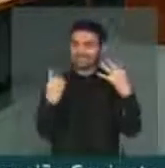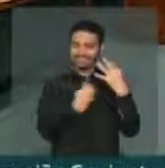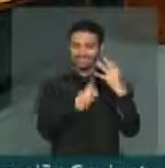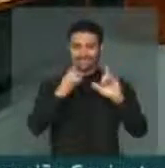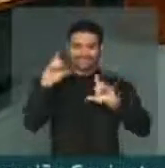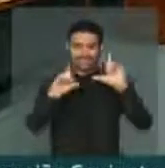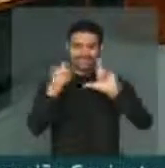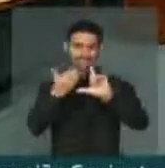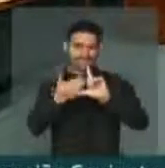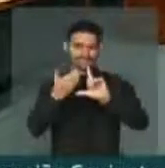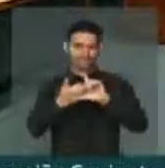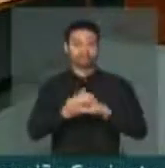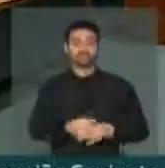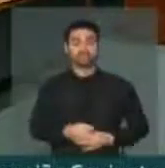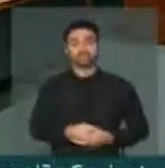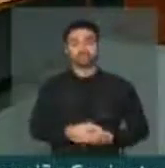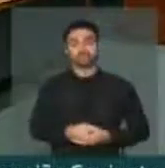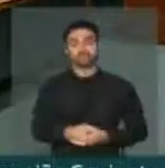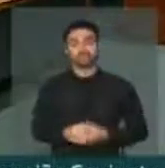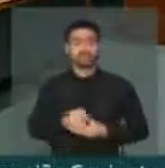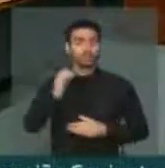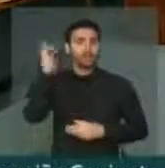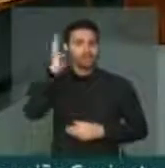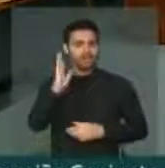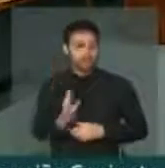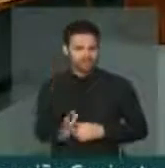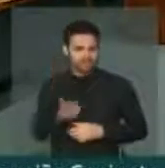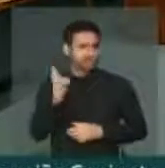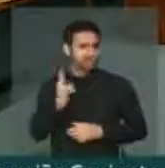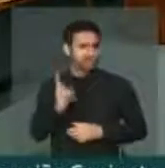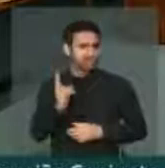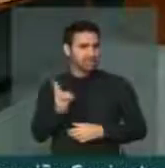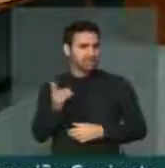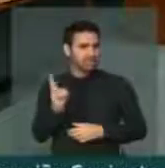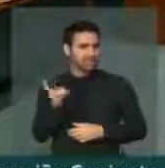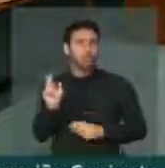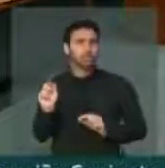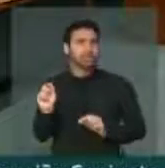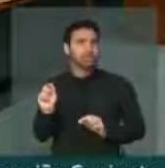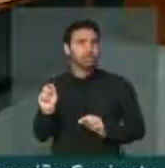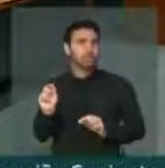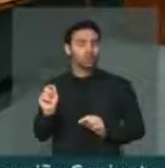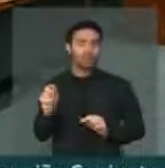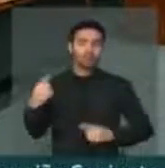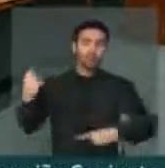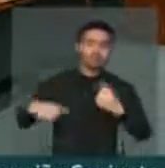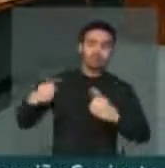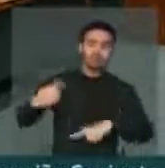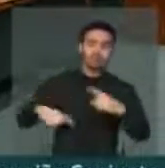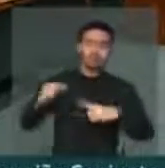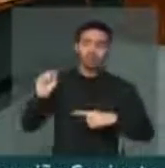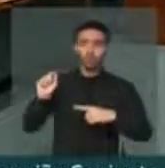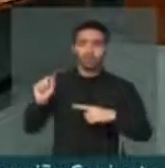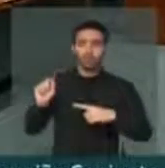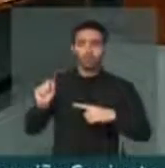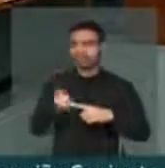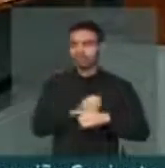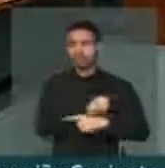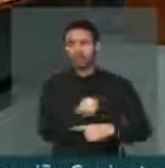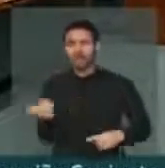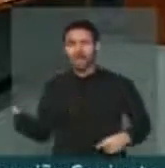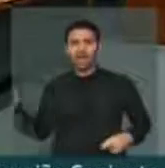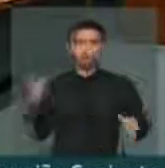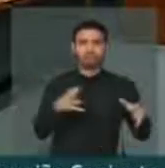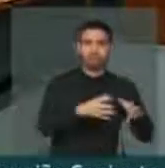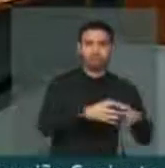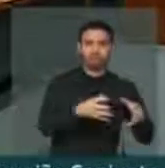se fala no Brasil, já é recorrente, sobre essa questão do excesso do número de partidos